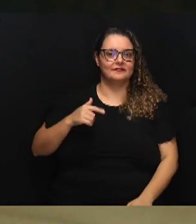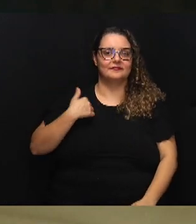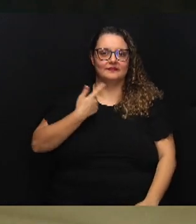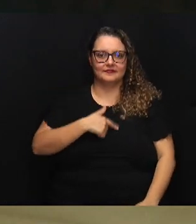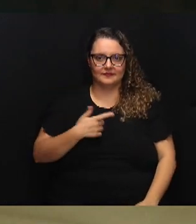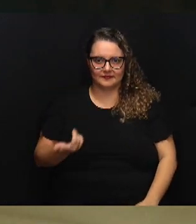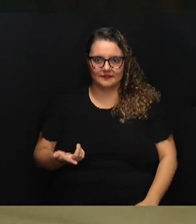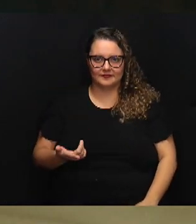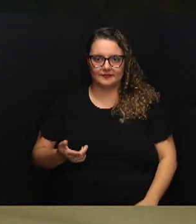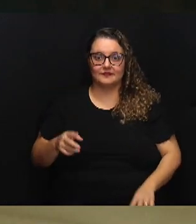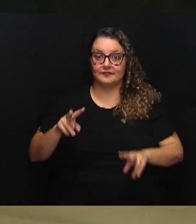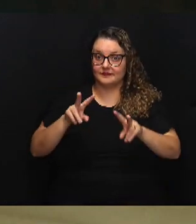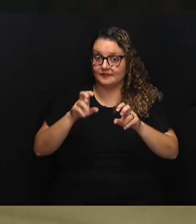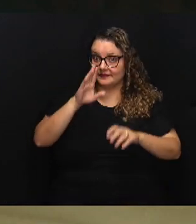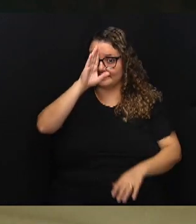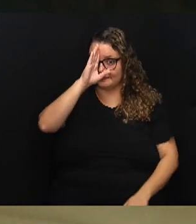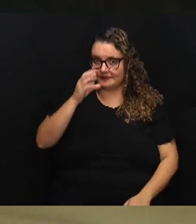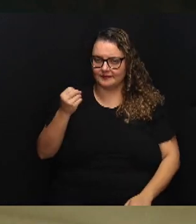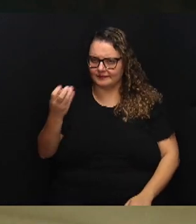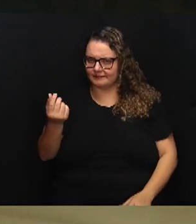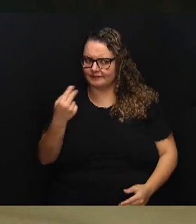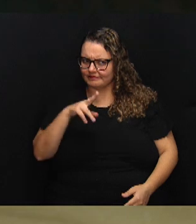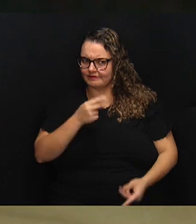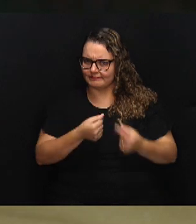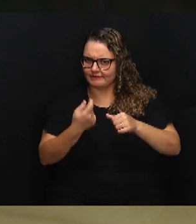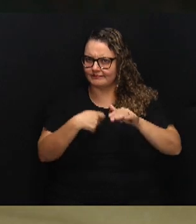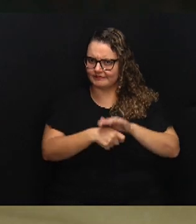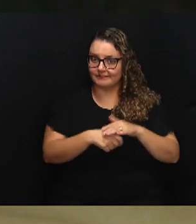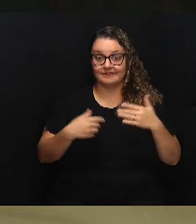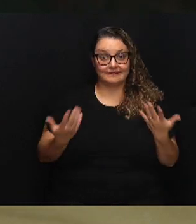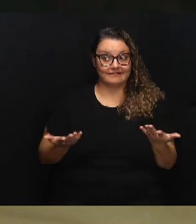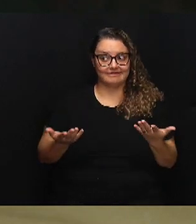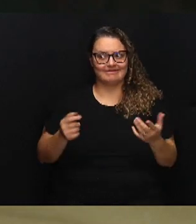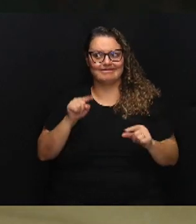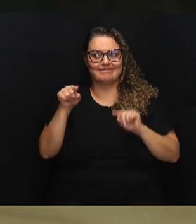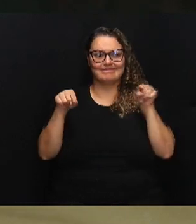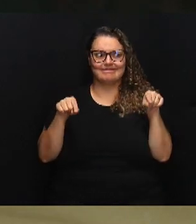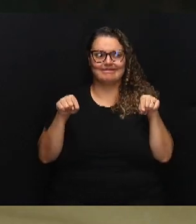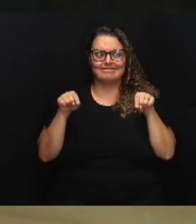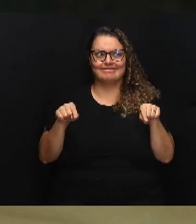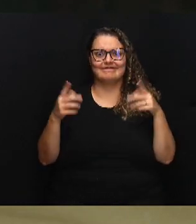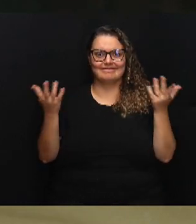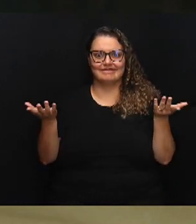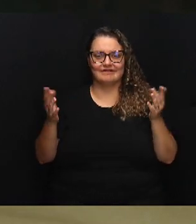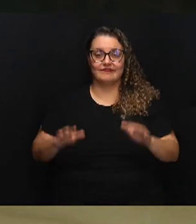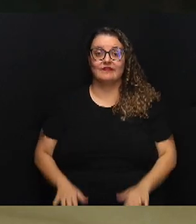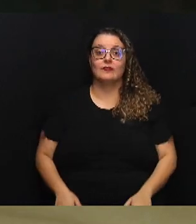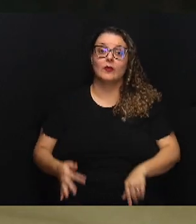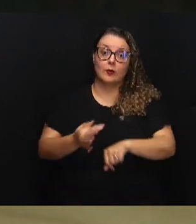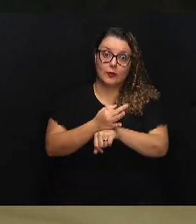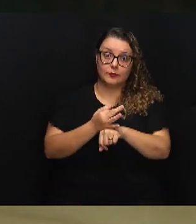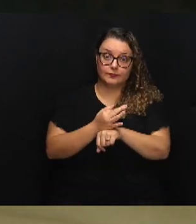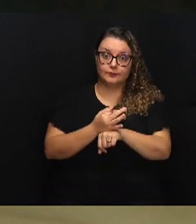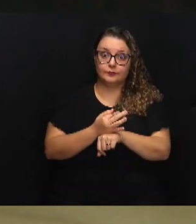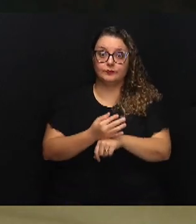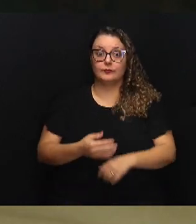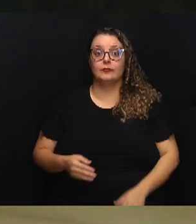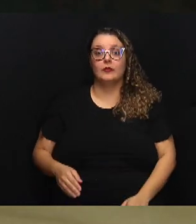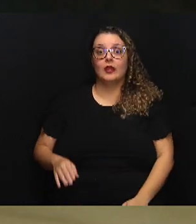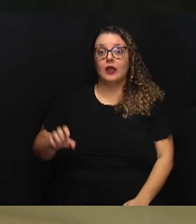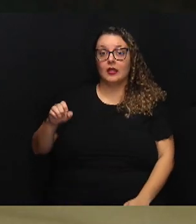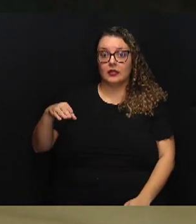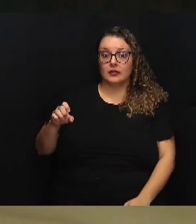para o nosso tema central, viajar ou guardar dinheiro, eis a questão. Olha gente, férias aí, né? Mini Cidade da Indec é